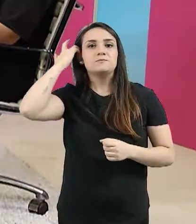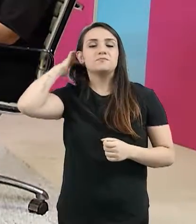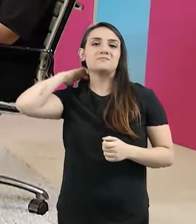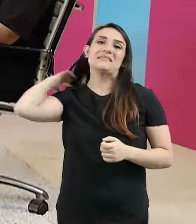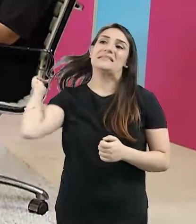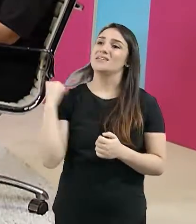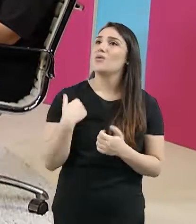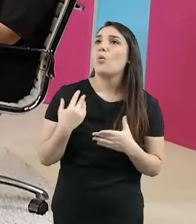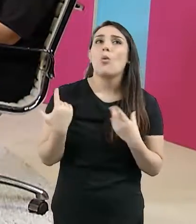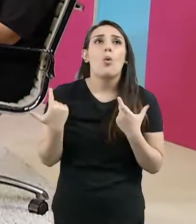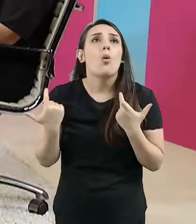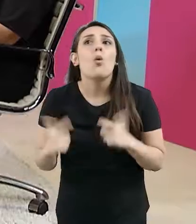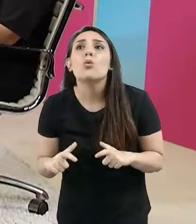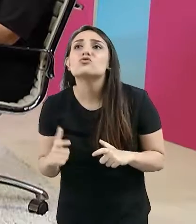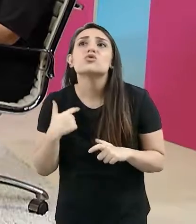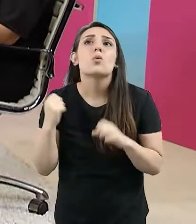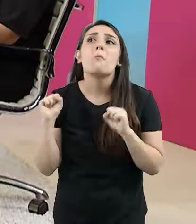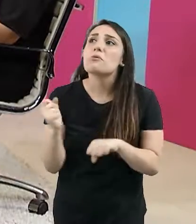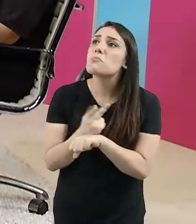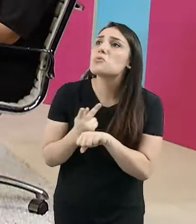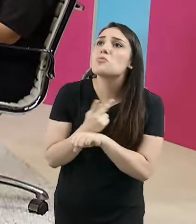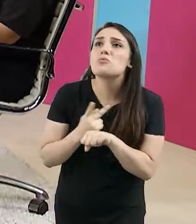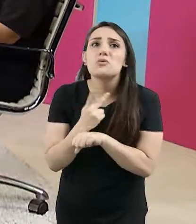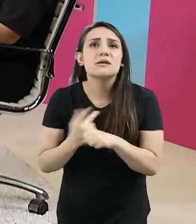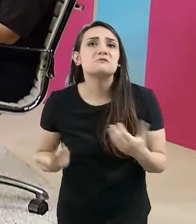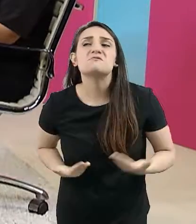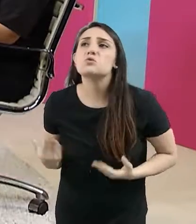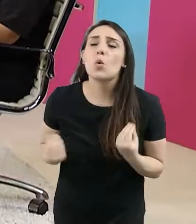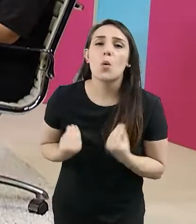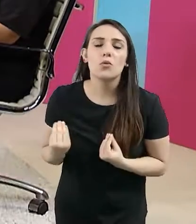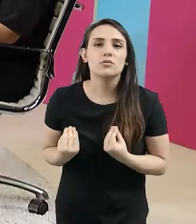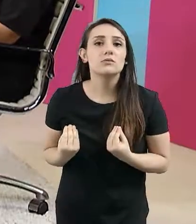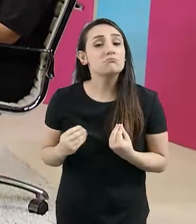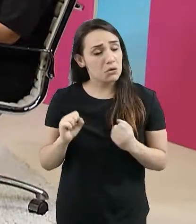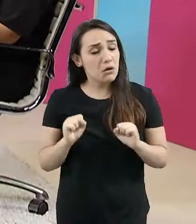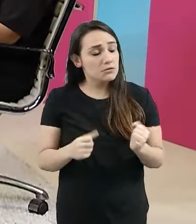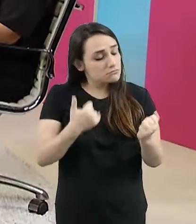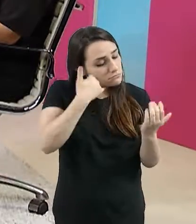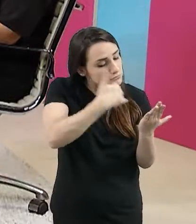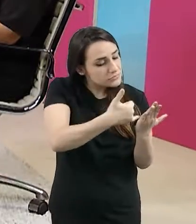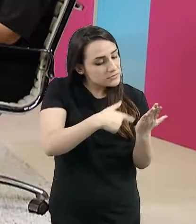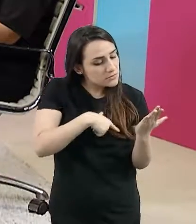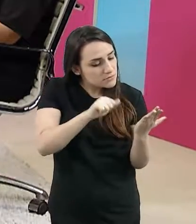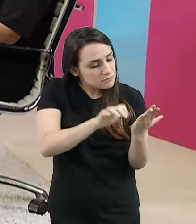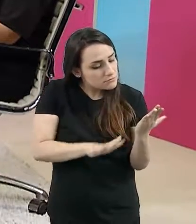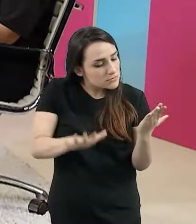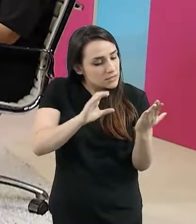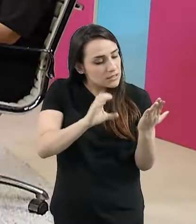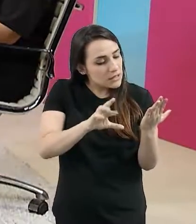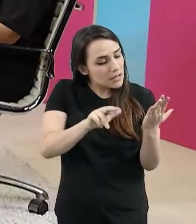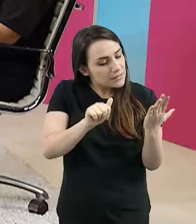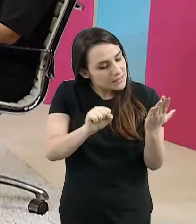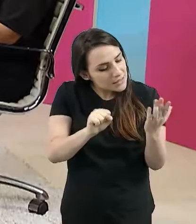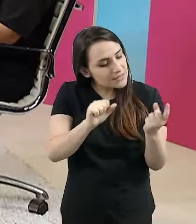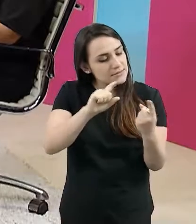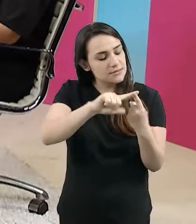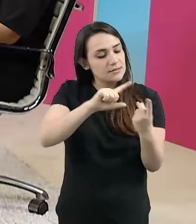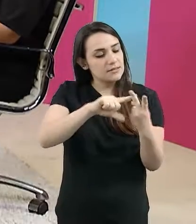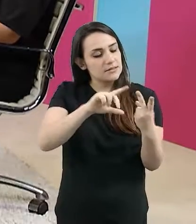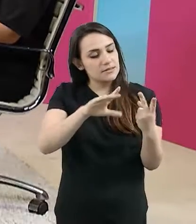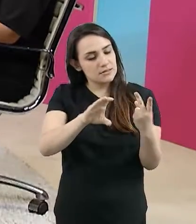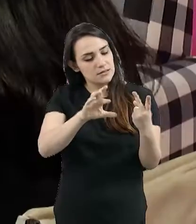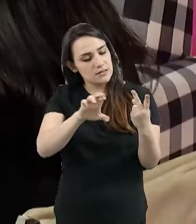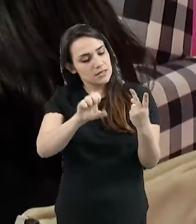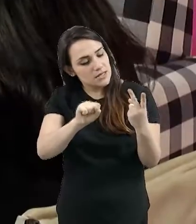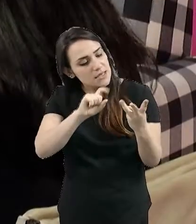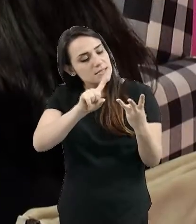em Dourados, vítima de violência e não sabe onde que ela pode buscar ajuda, clica lá no mapa, ela pode